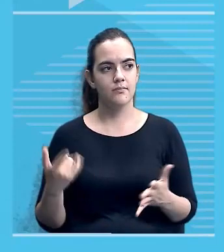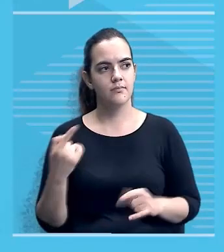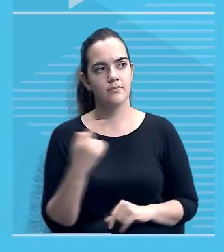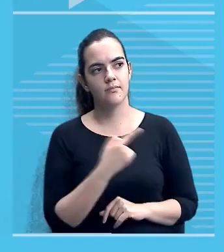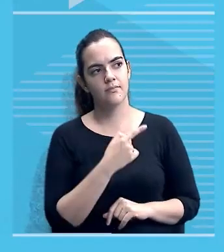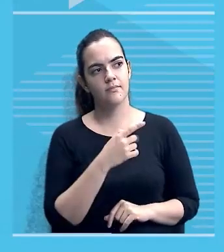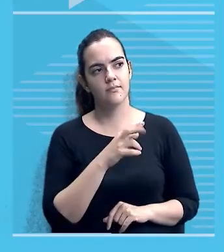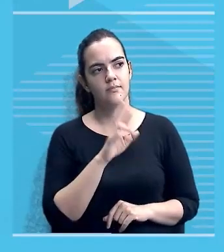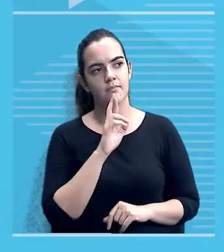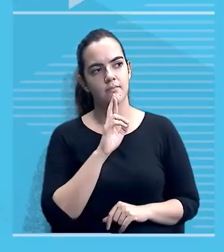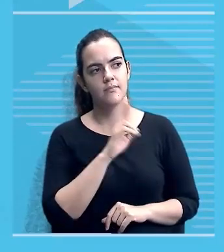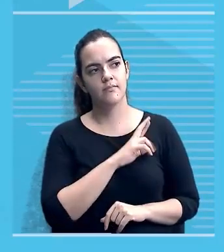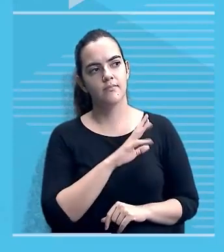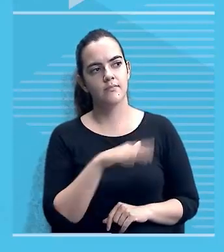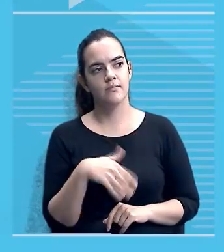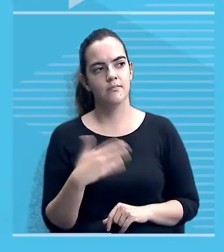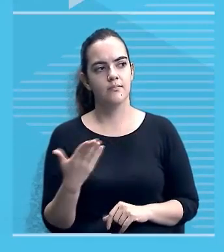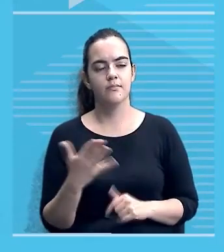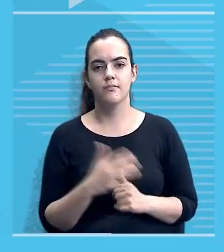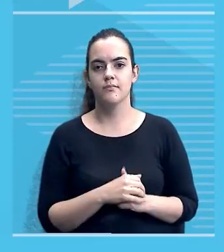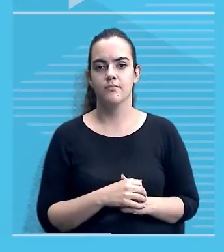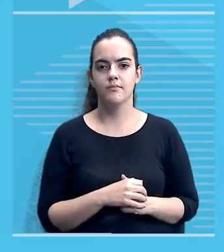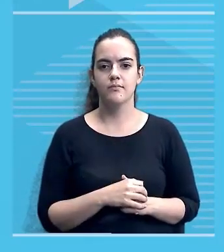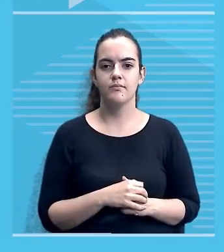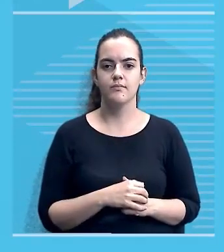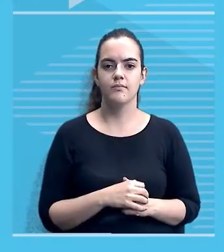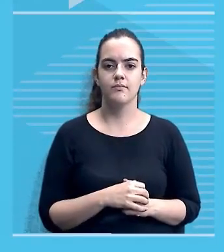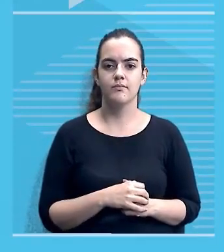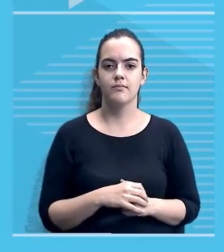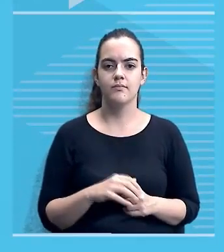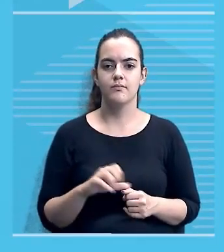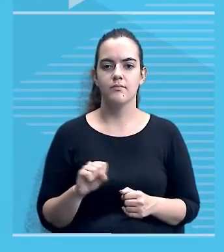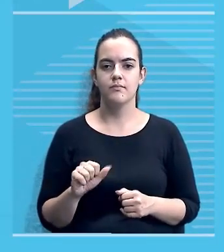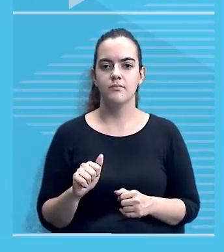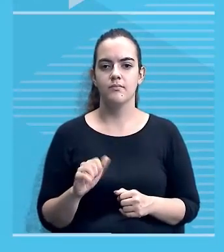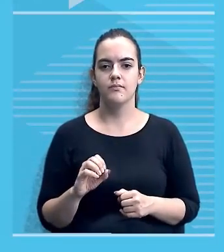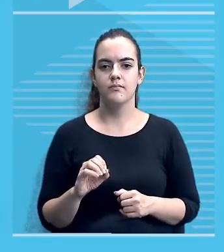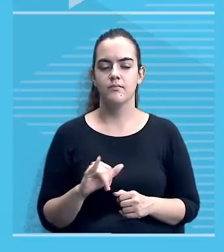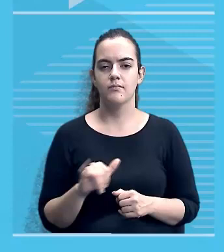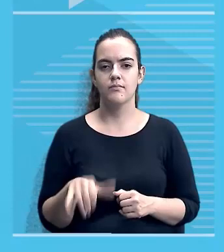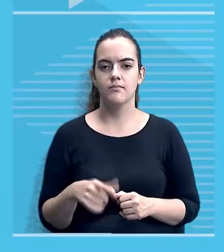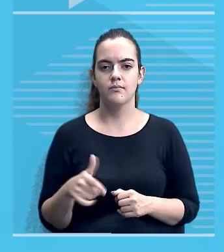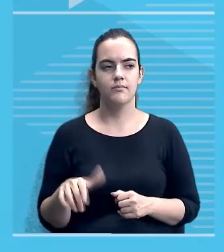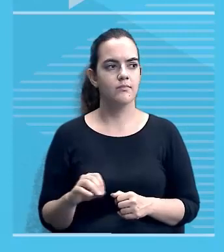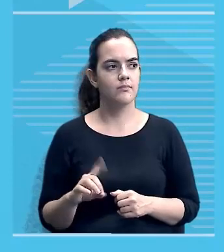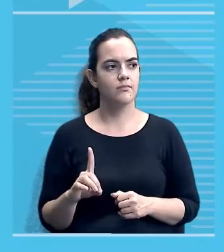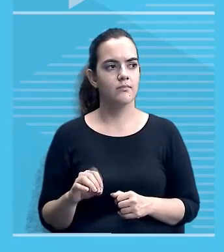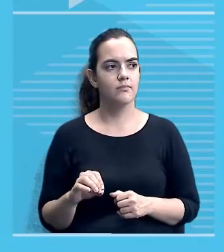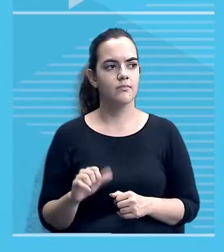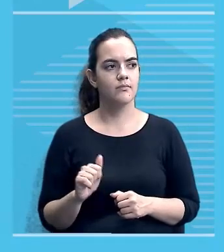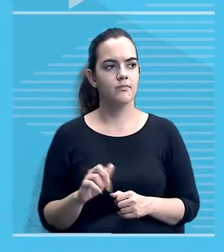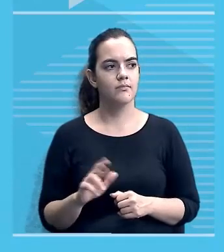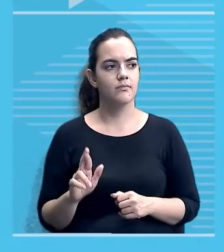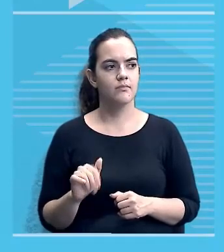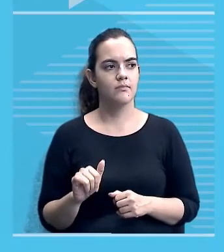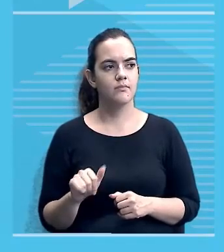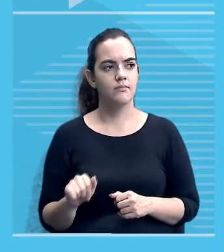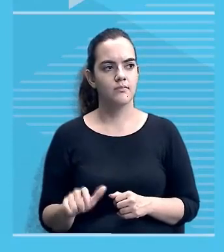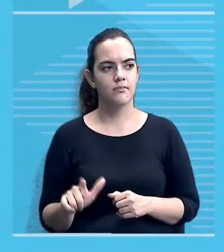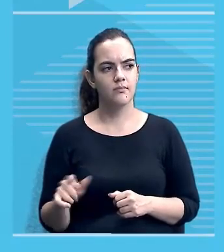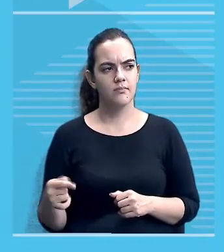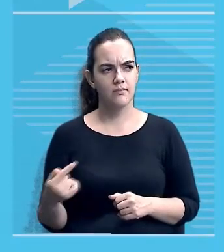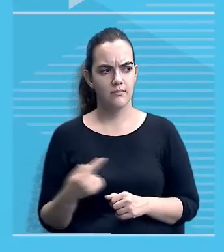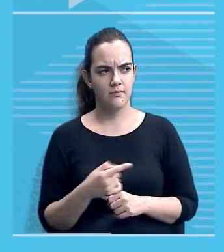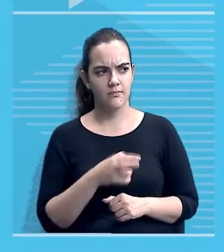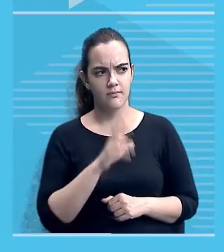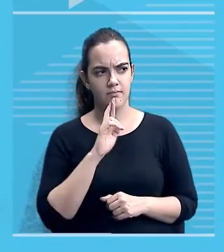Olha aí os nossos amigos aí São João do Arraial né já destacaram que a letra d de dado né Será que a letra